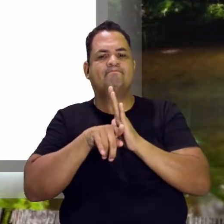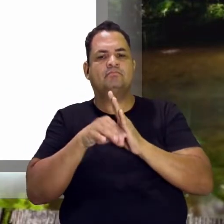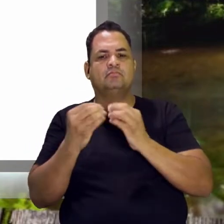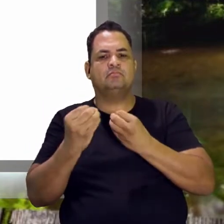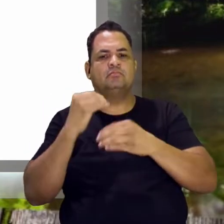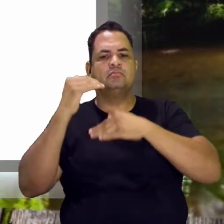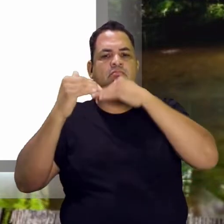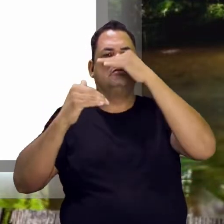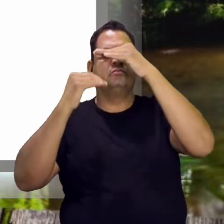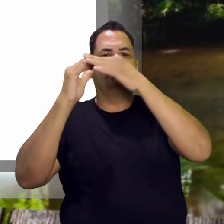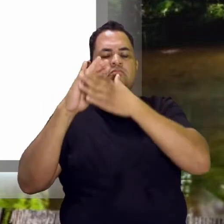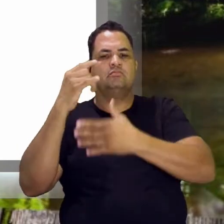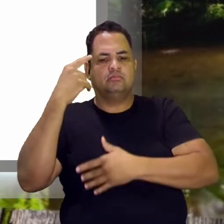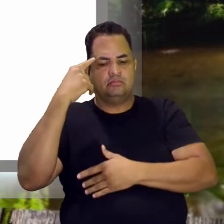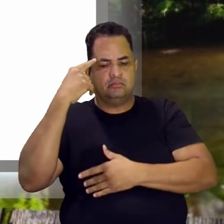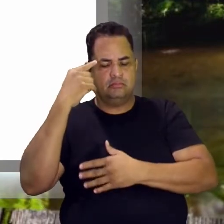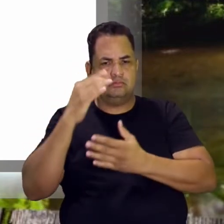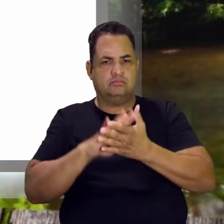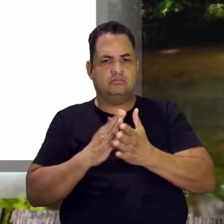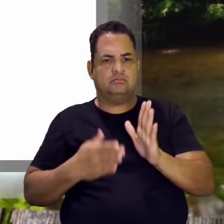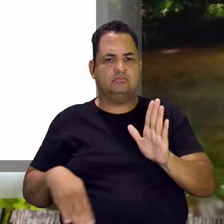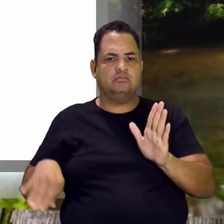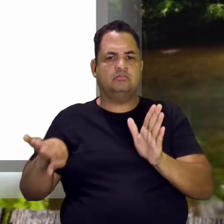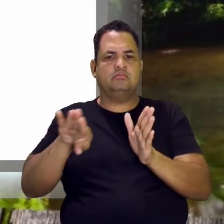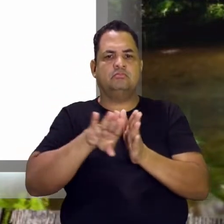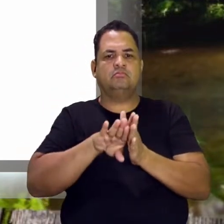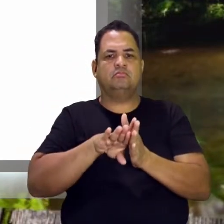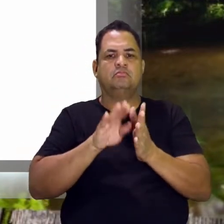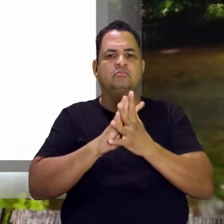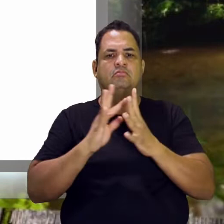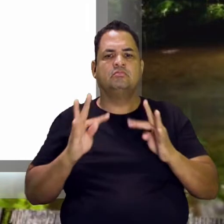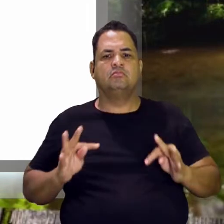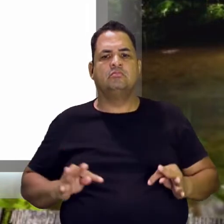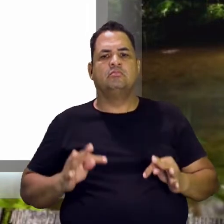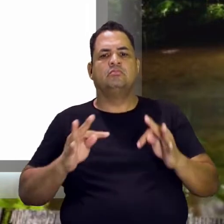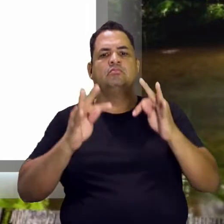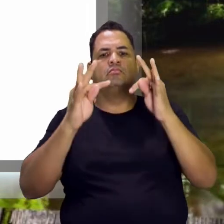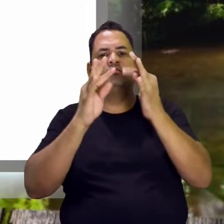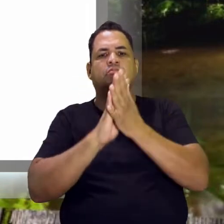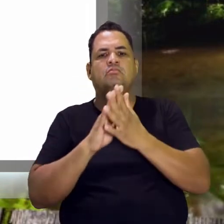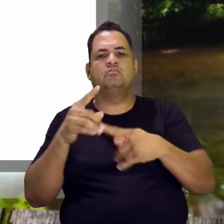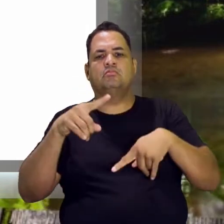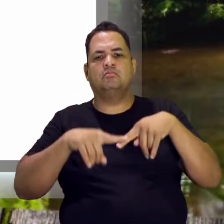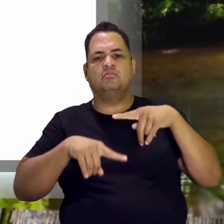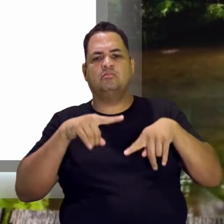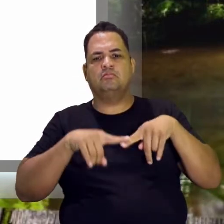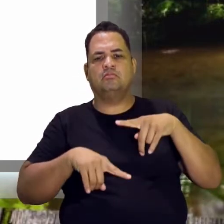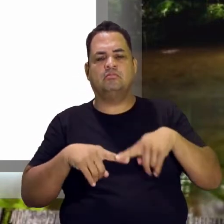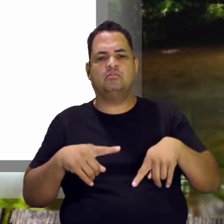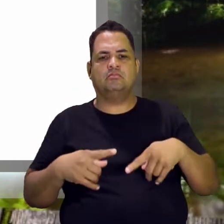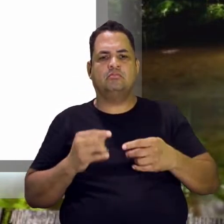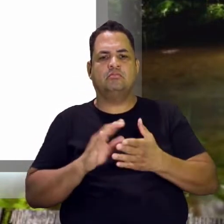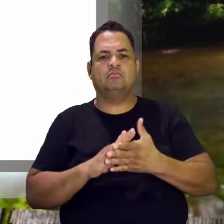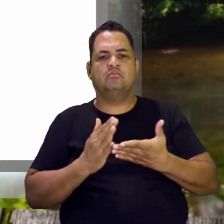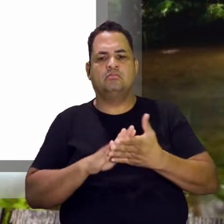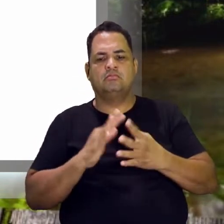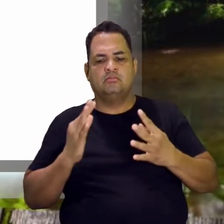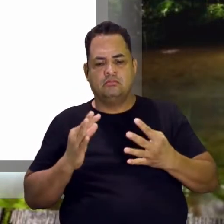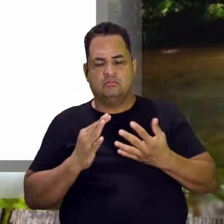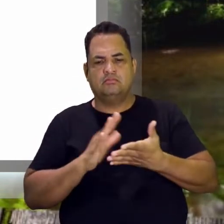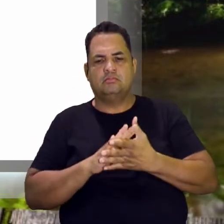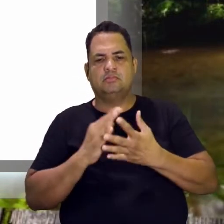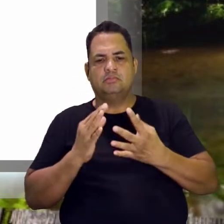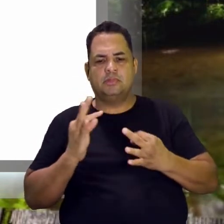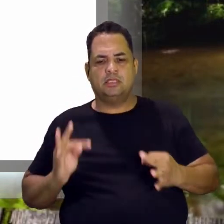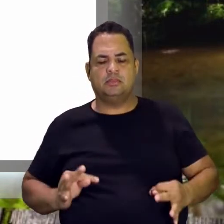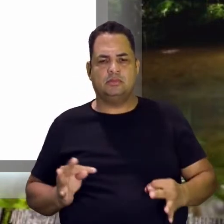nosso desenvolvimento cerebral com a chegada dessas tecnologias, dos recursos, né, midiáticos aí que